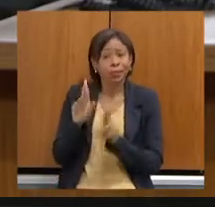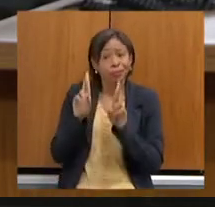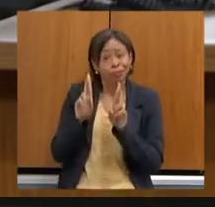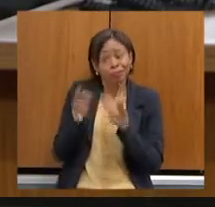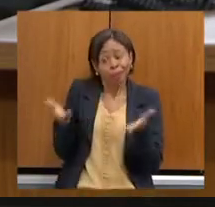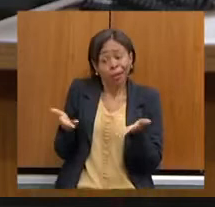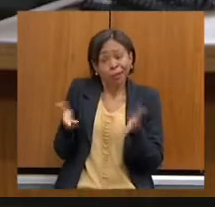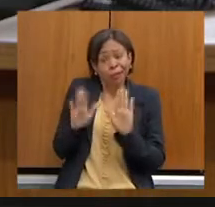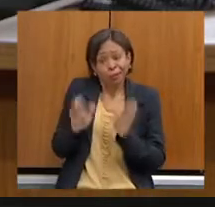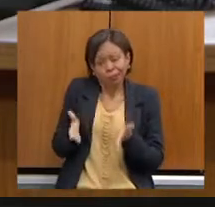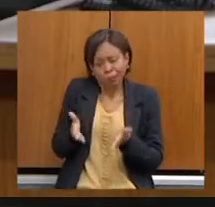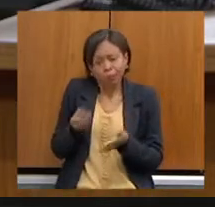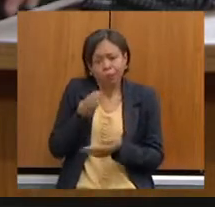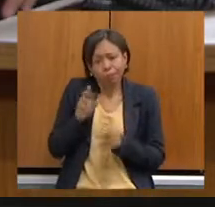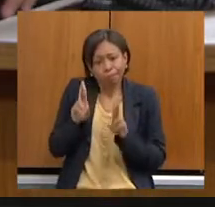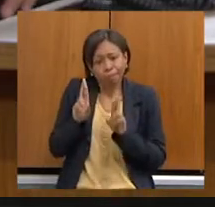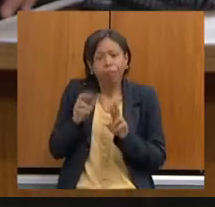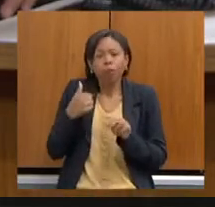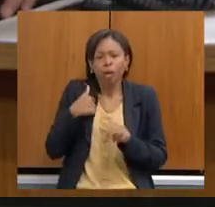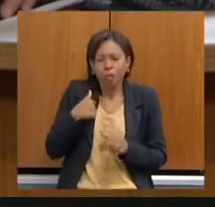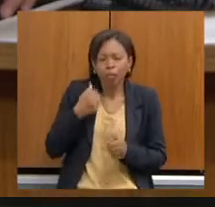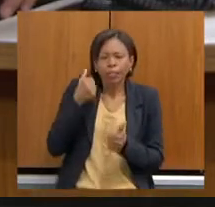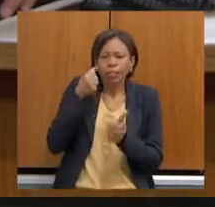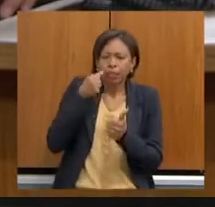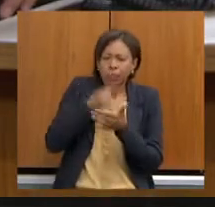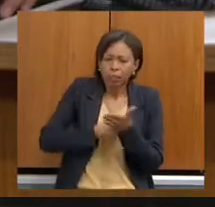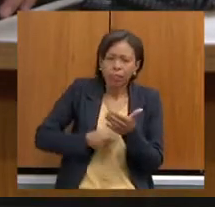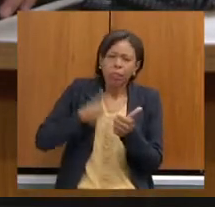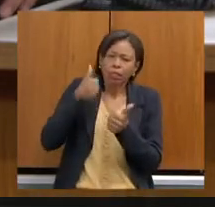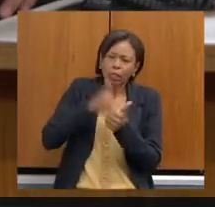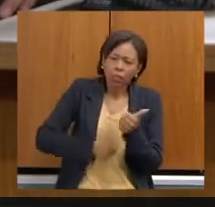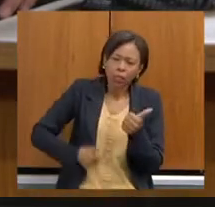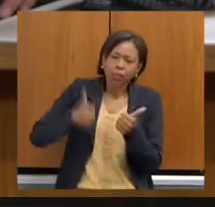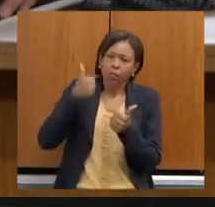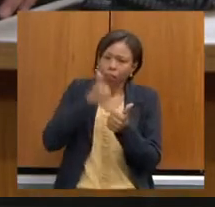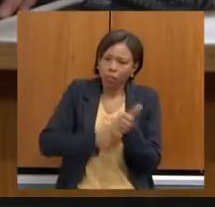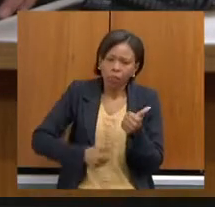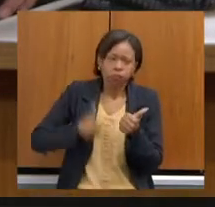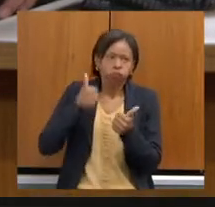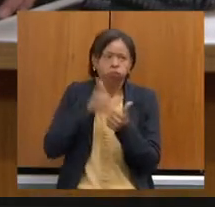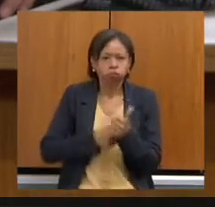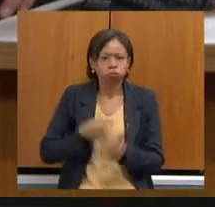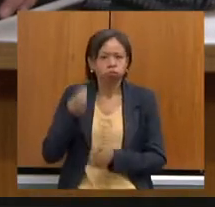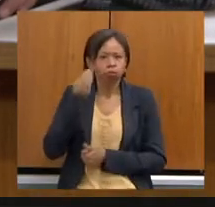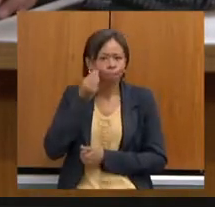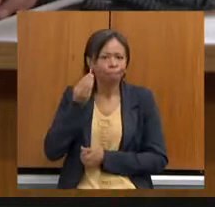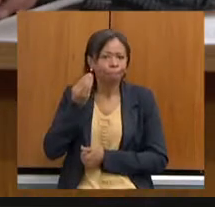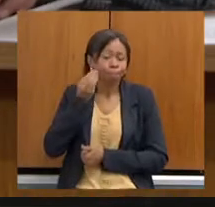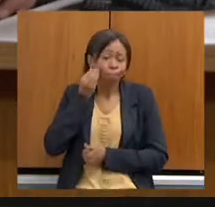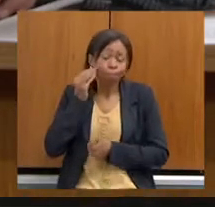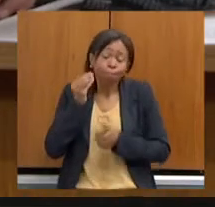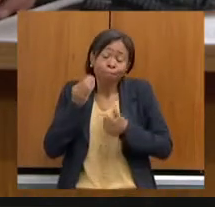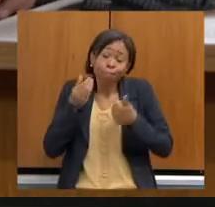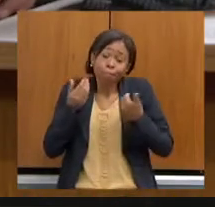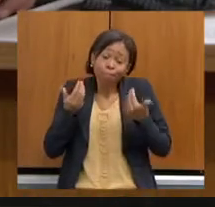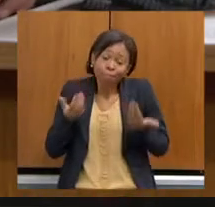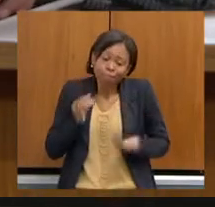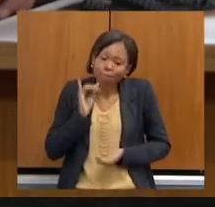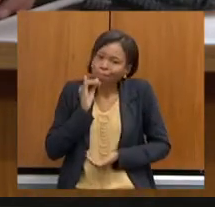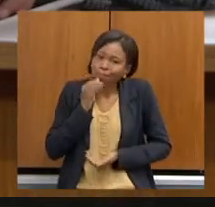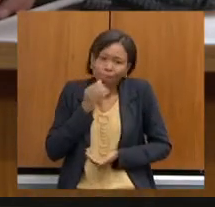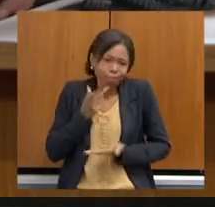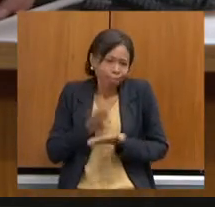fiz vários empenhos nesse sentido infelizmente peguei no deserto é bem